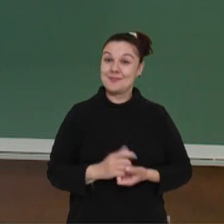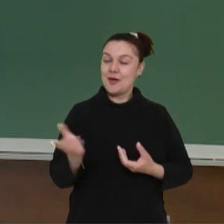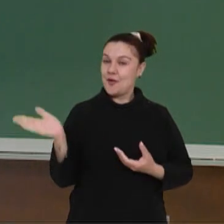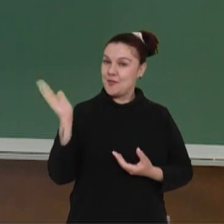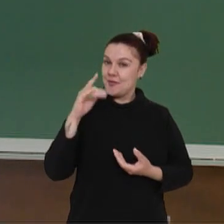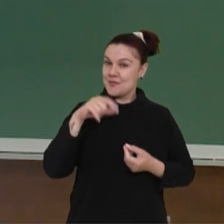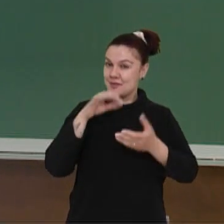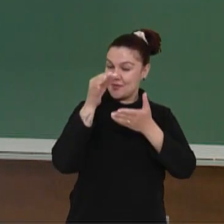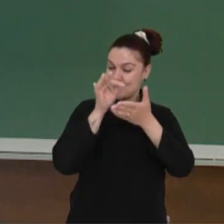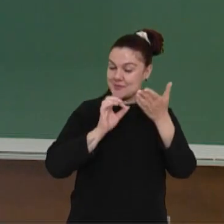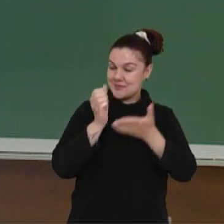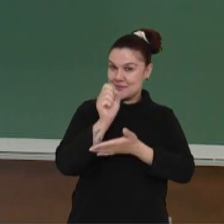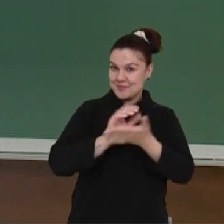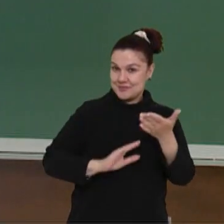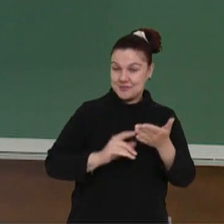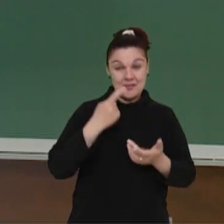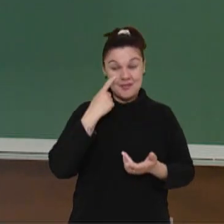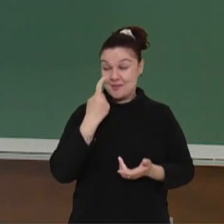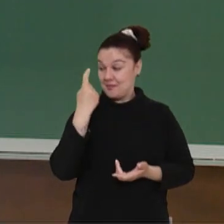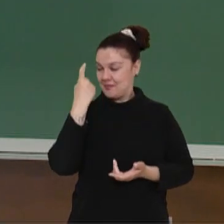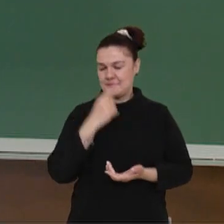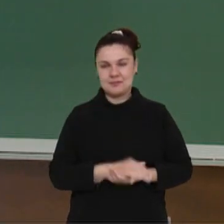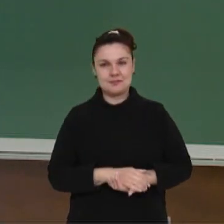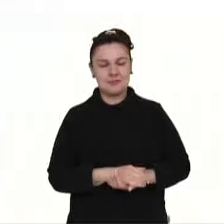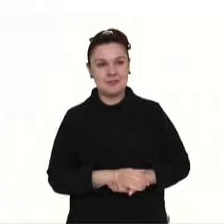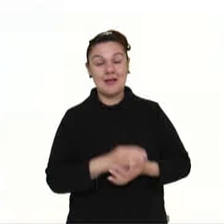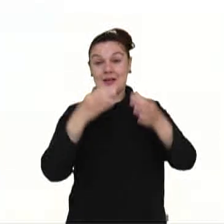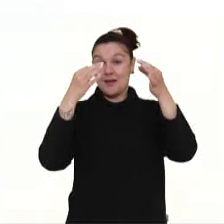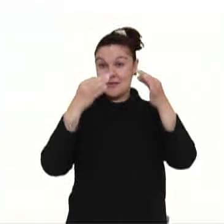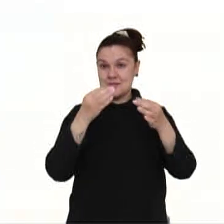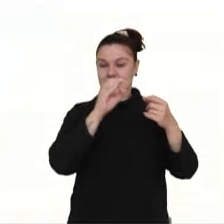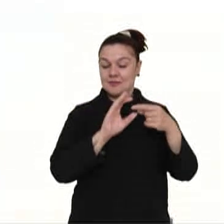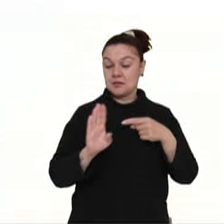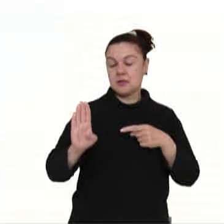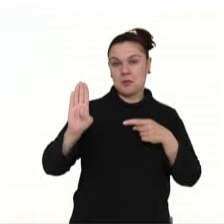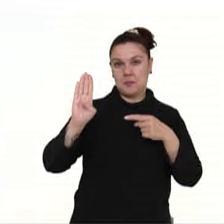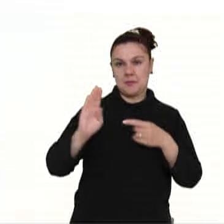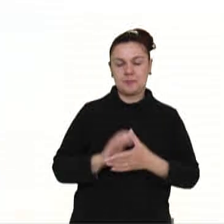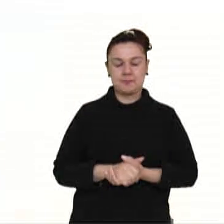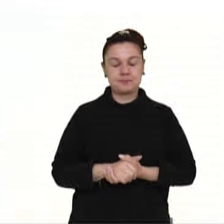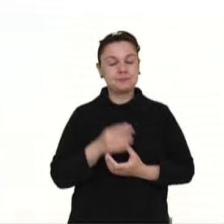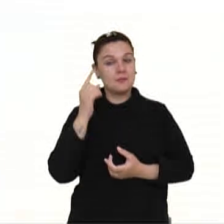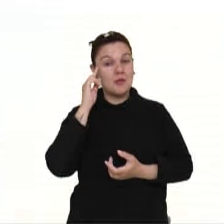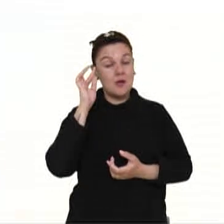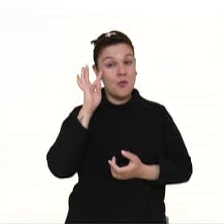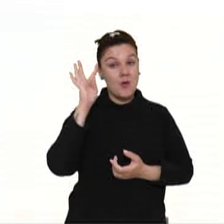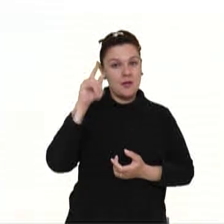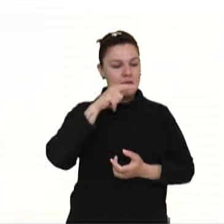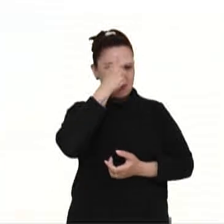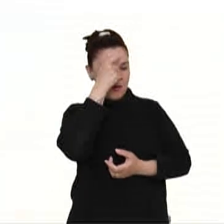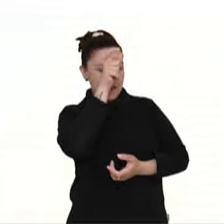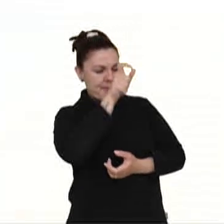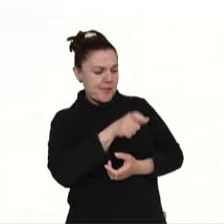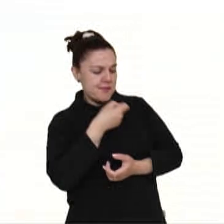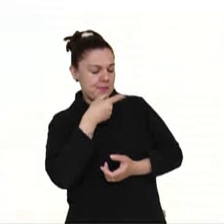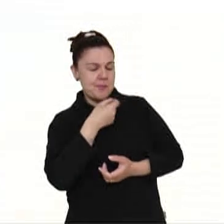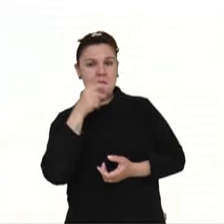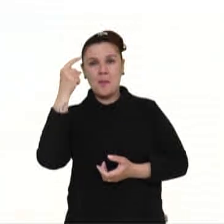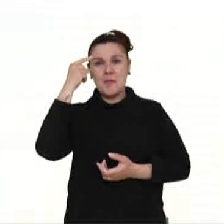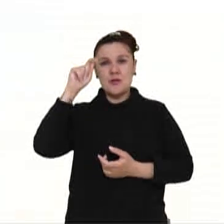Vamos para a correção do exercício, então? Olha só, a alternativa correta é a letra B. A ideia que o personagem da tirinha